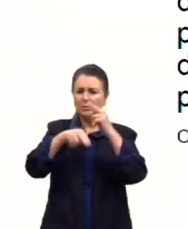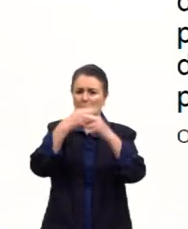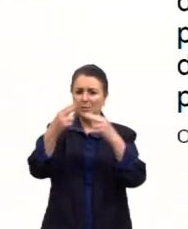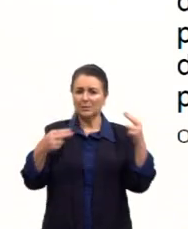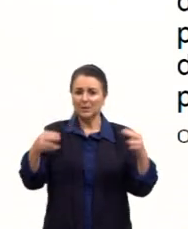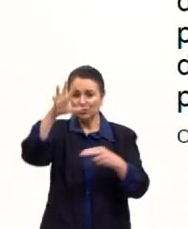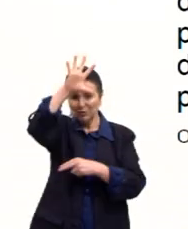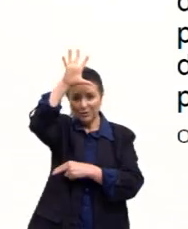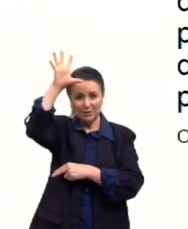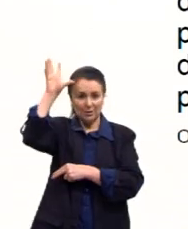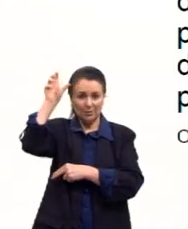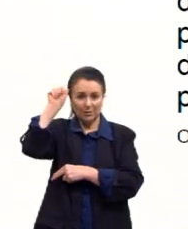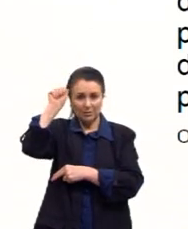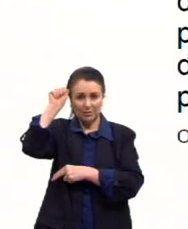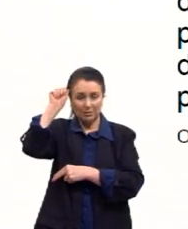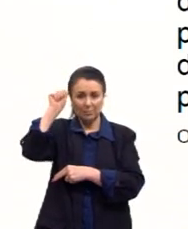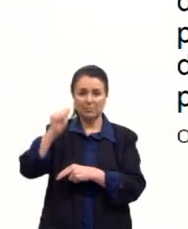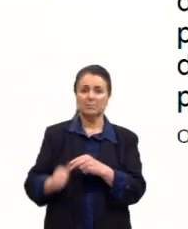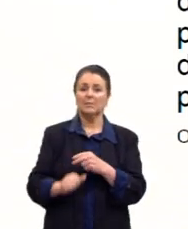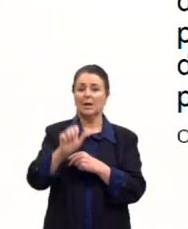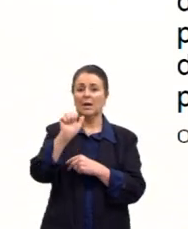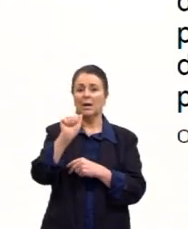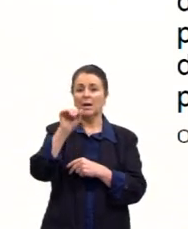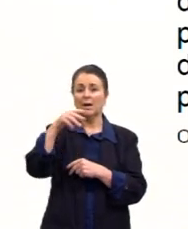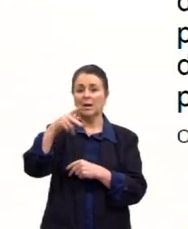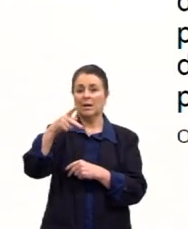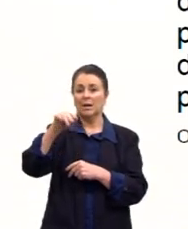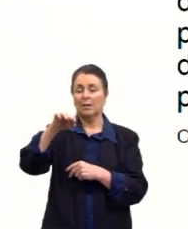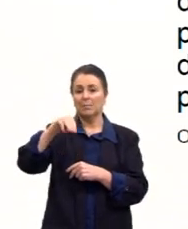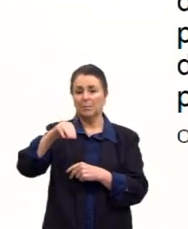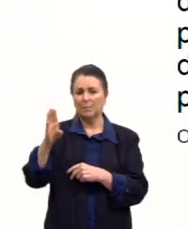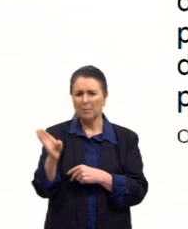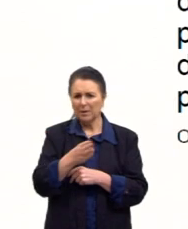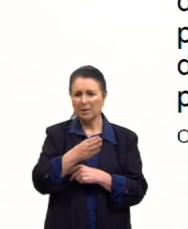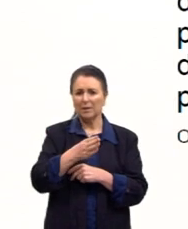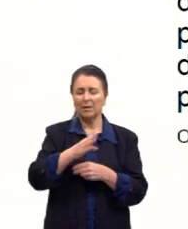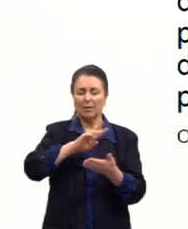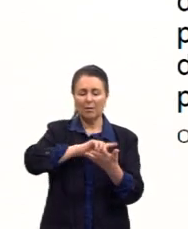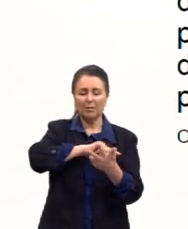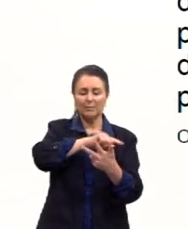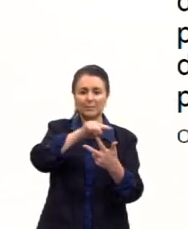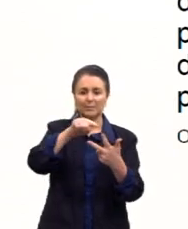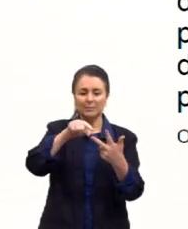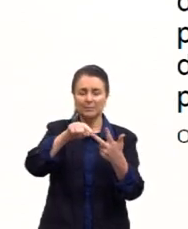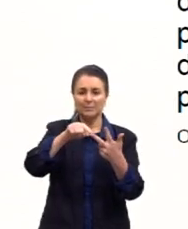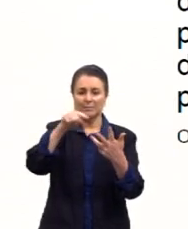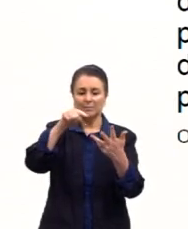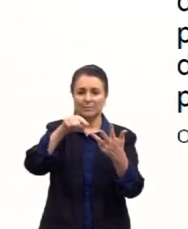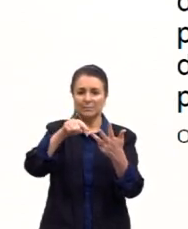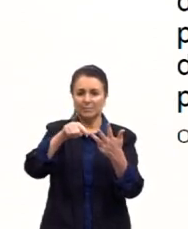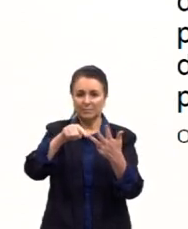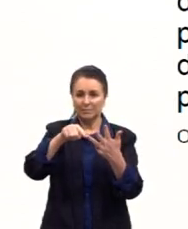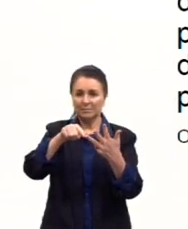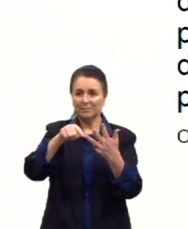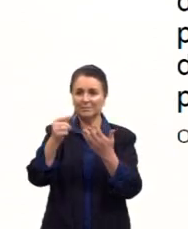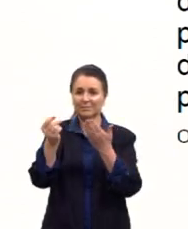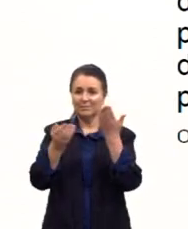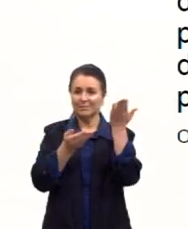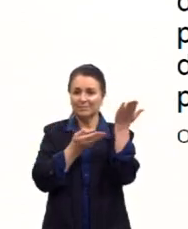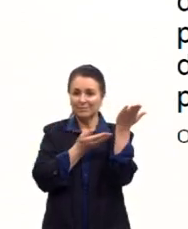Amazônia aipim castelinha macaxeira maniva maniveira